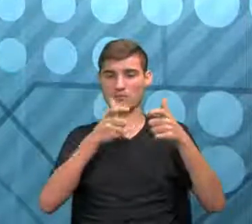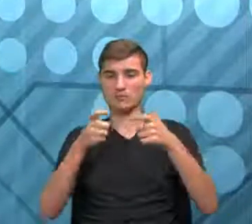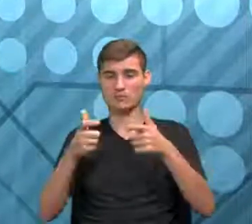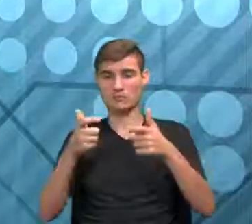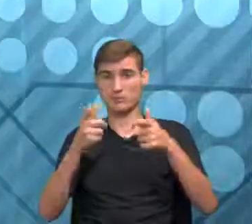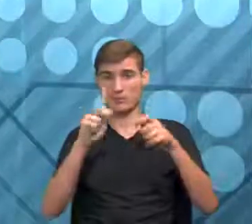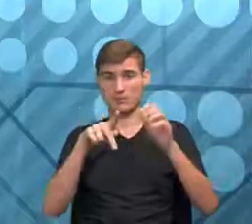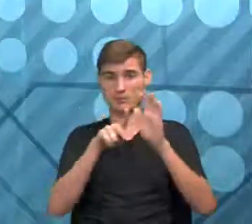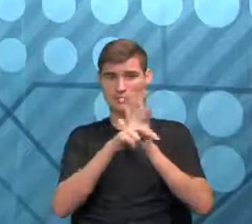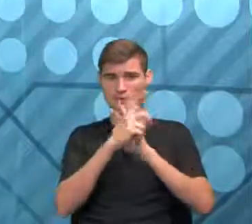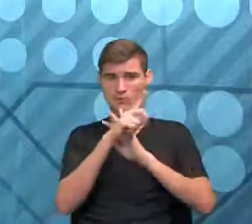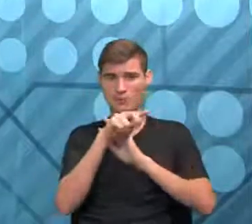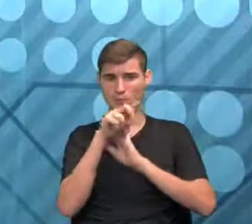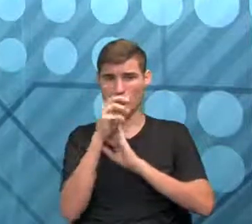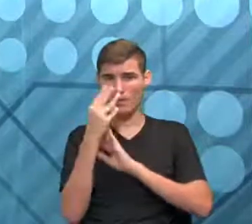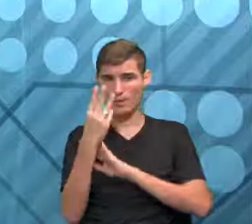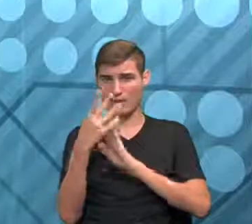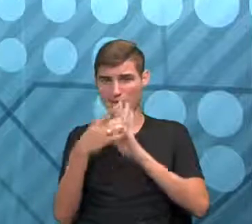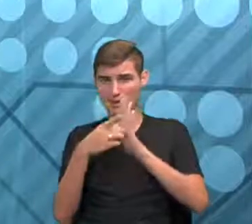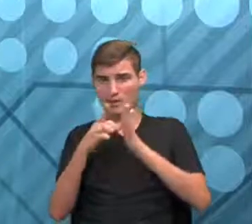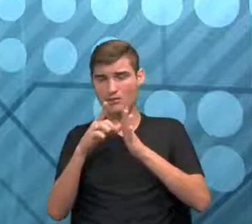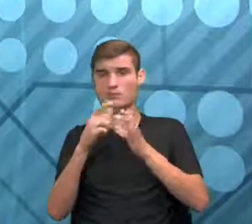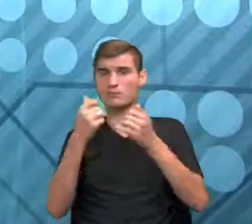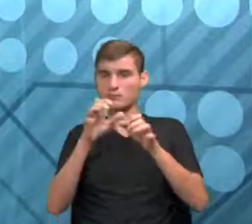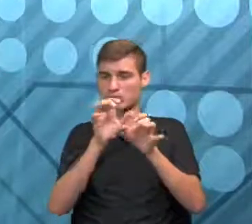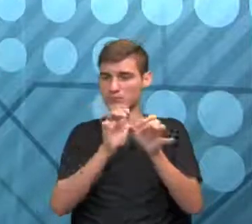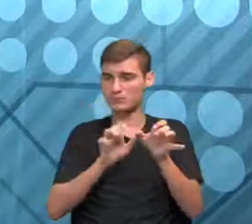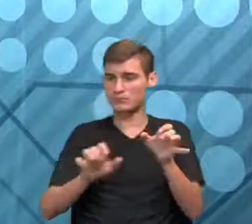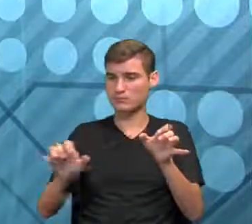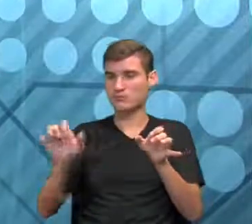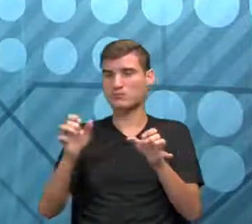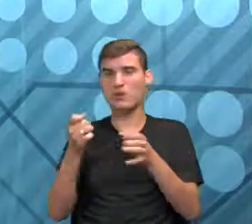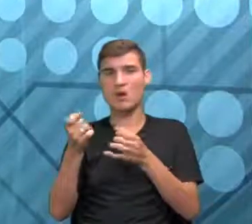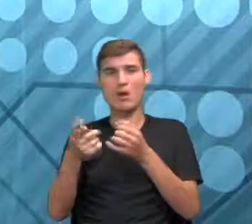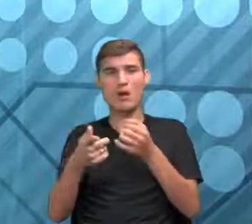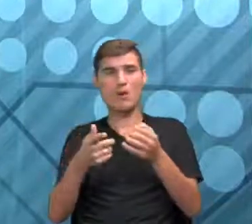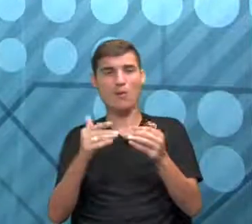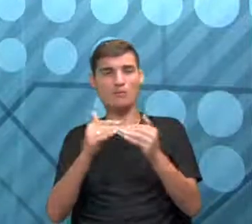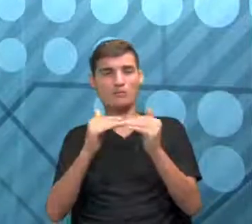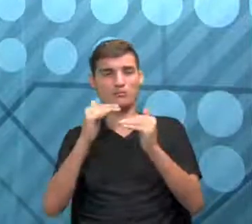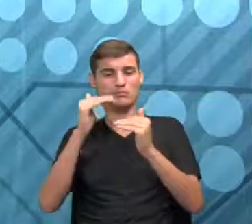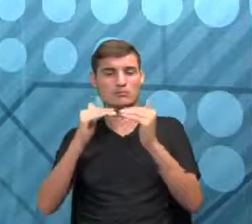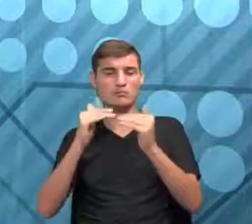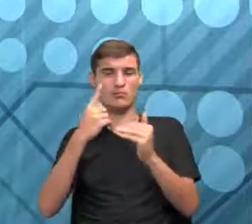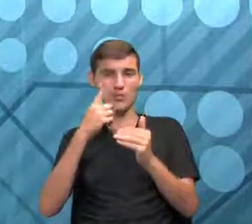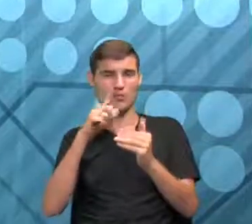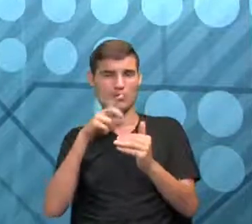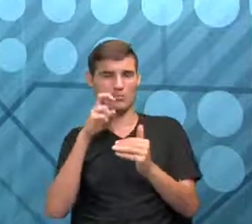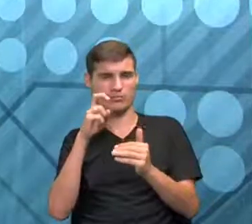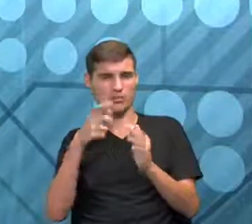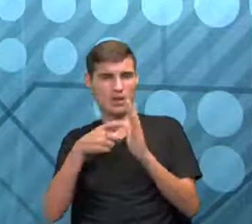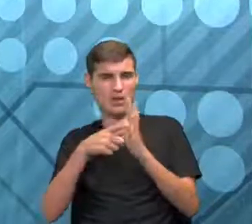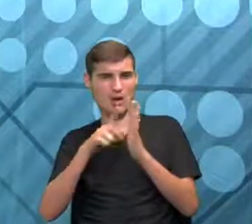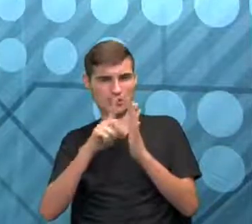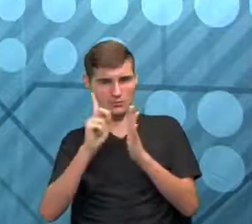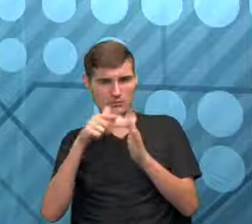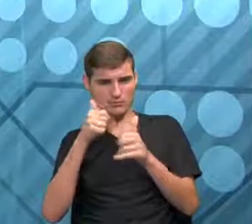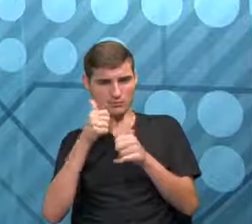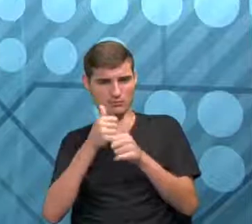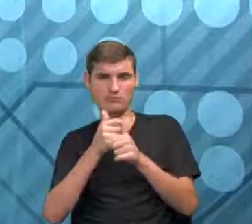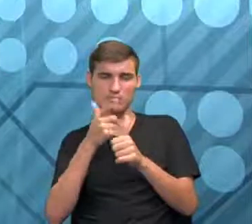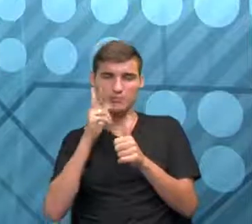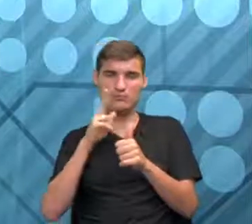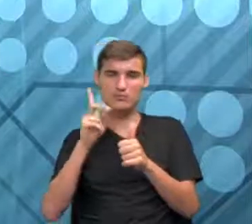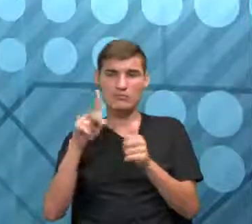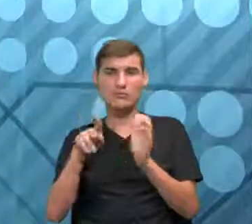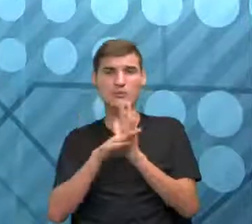sinal ele era 1.3, eu tenho que encaixar ele em alguns dos meus níveis. O mais próximo era 1,5, então 1,5 representa uma sequência